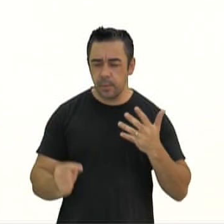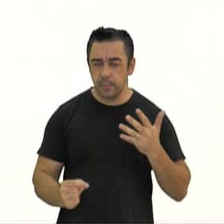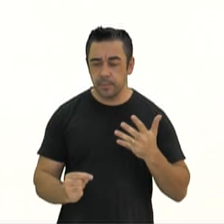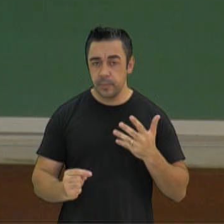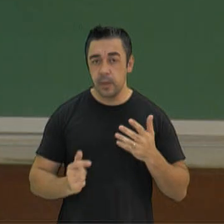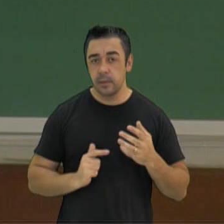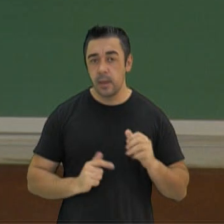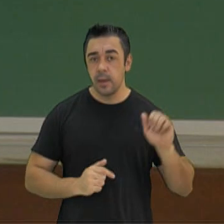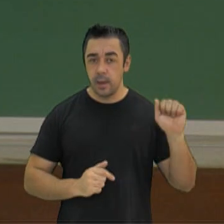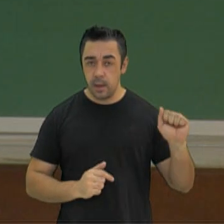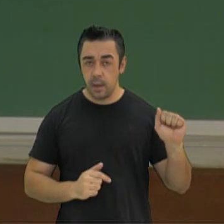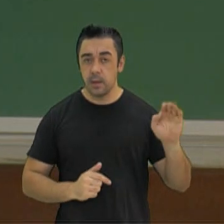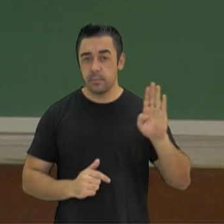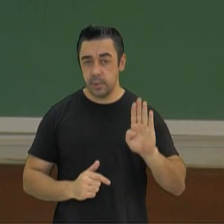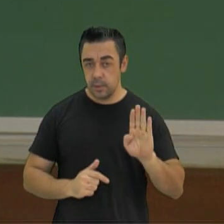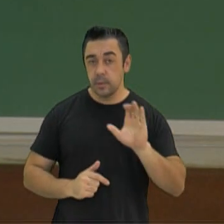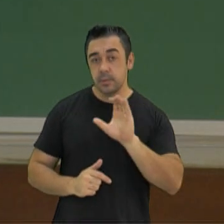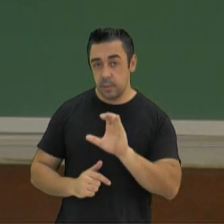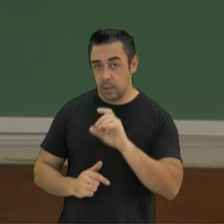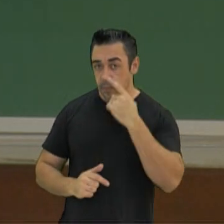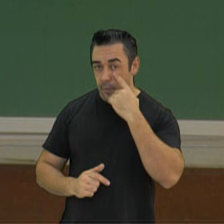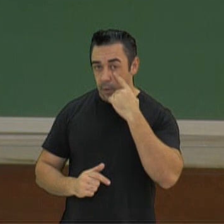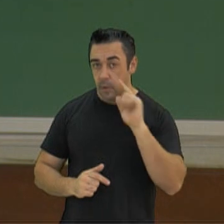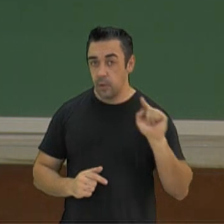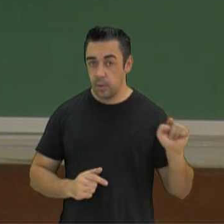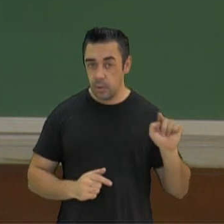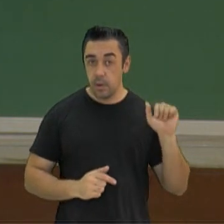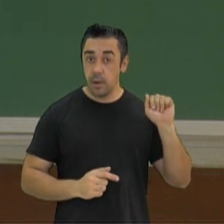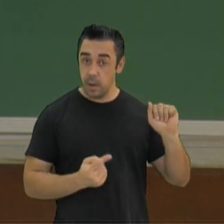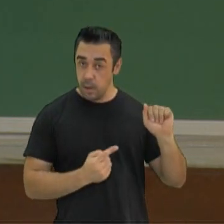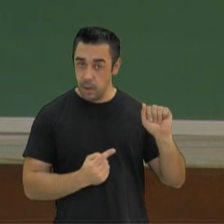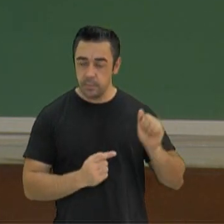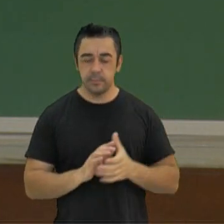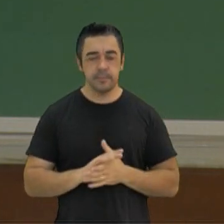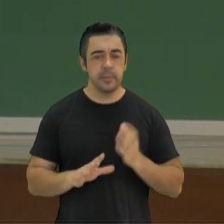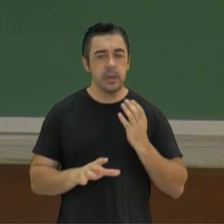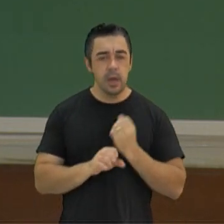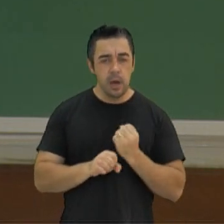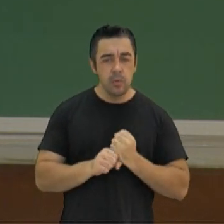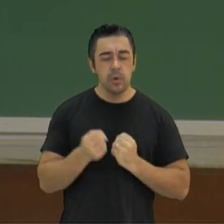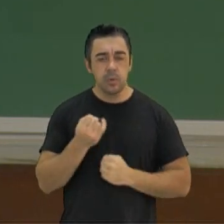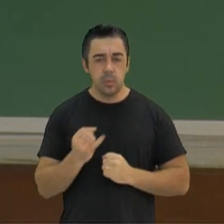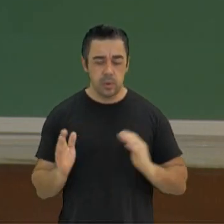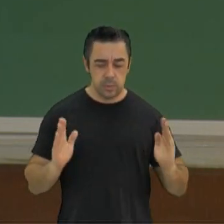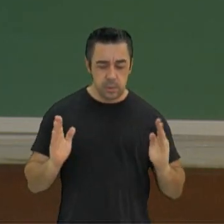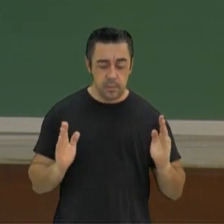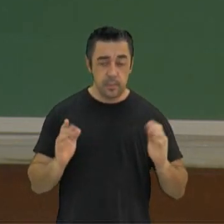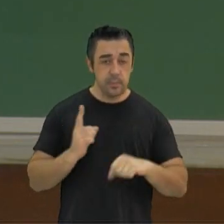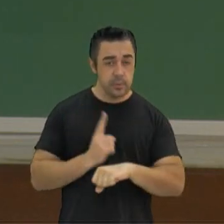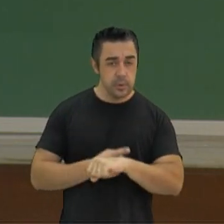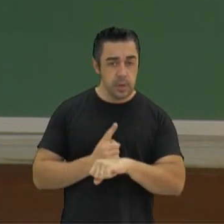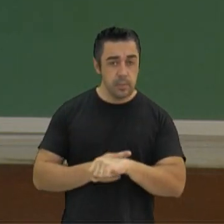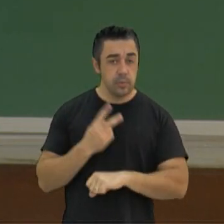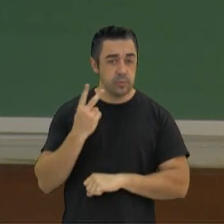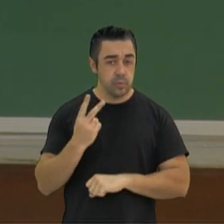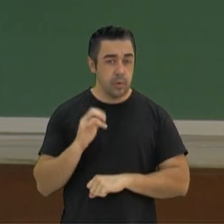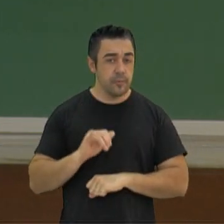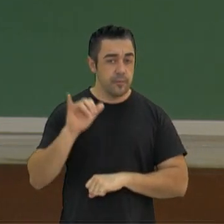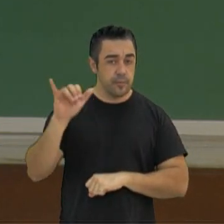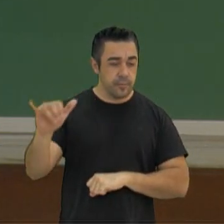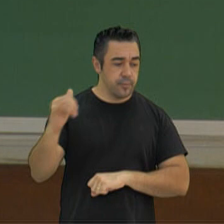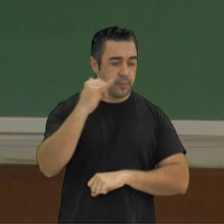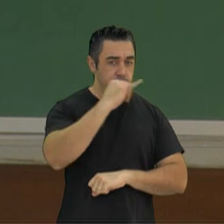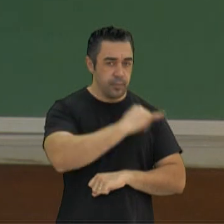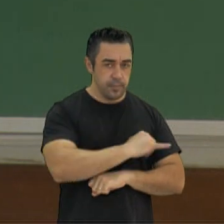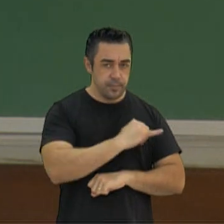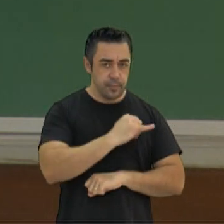ter 3 itens, tá? A gente vai começar aqui pelo item A. Calcule o intervalo em minutos entre 2 voos consecutivos. Então,